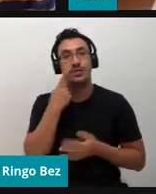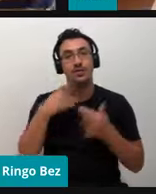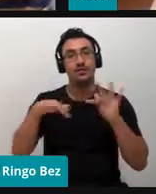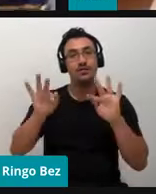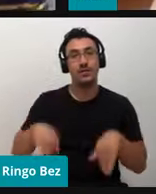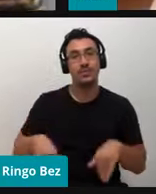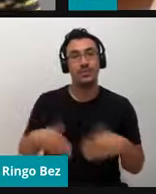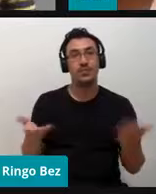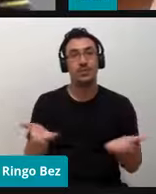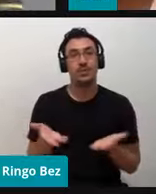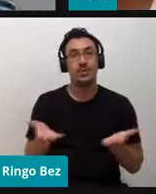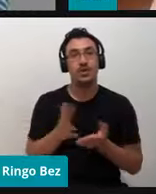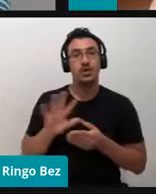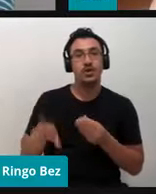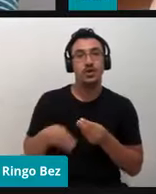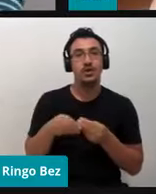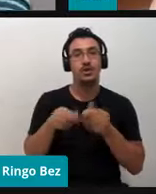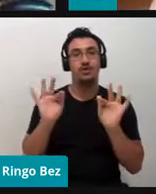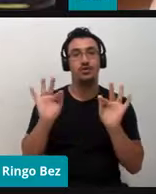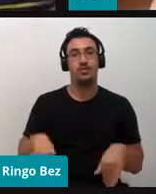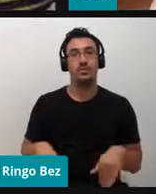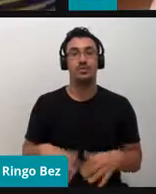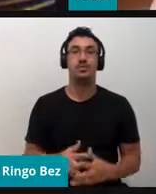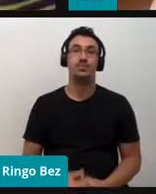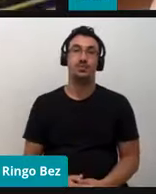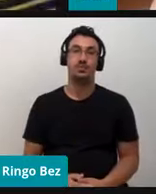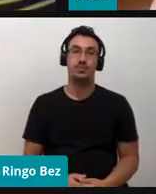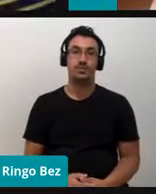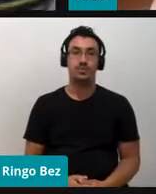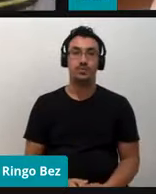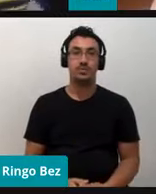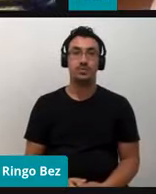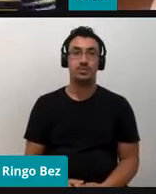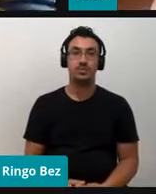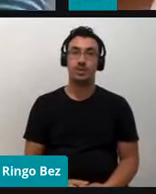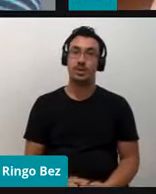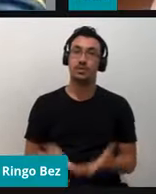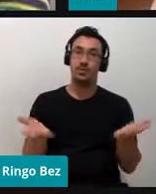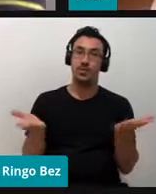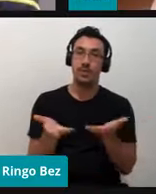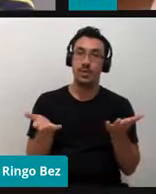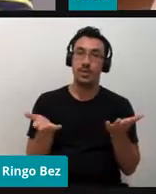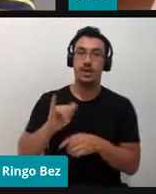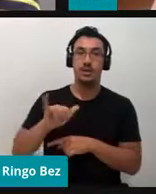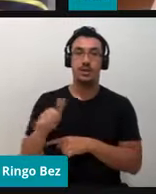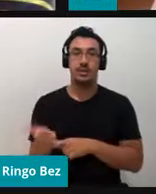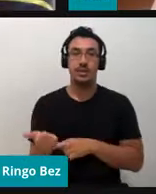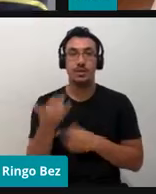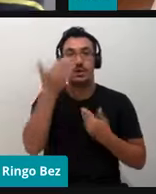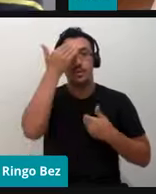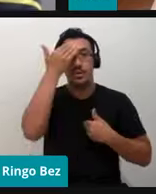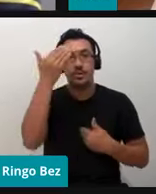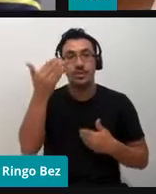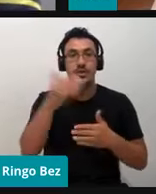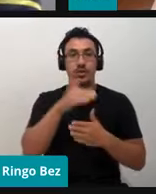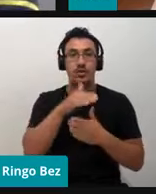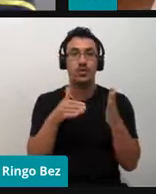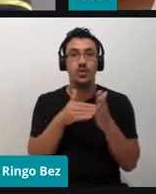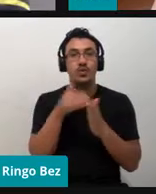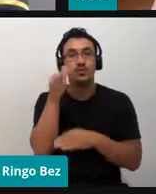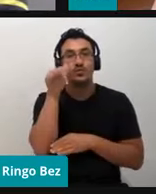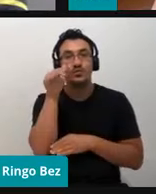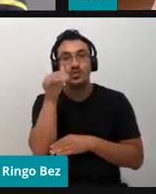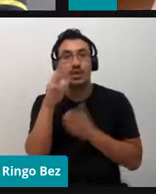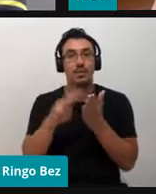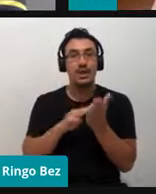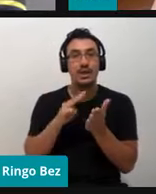quiser pegar esse gancho. Tá. Inclusive, eu queria aproveitar aqui, agradecer a participação de todos aí que estão mandando mensagens